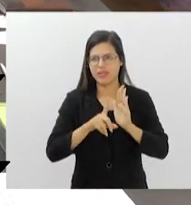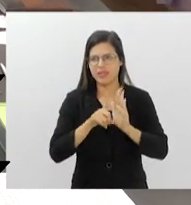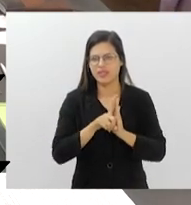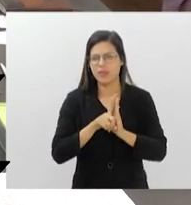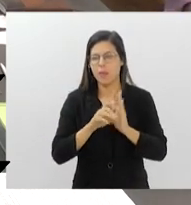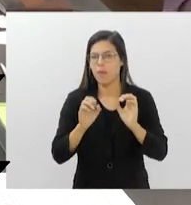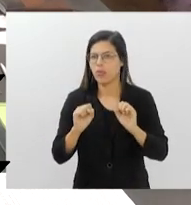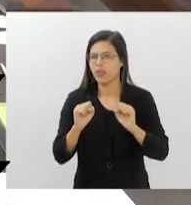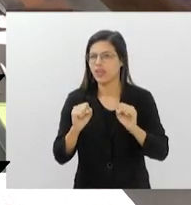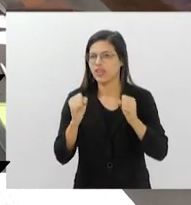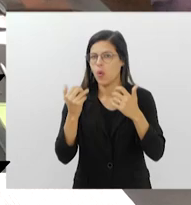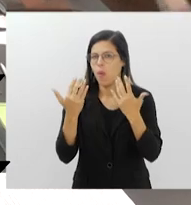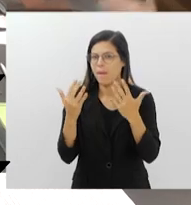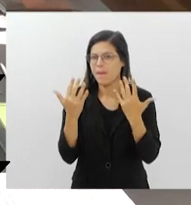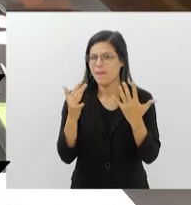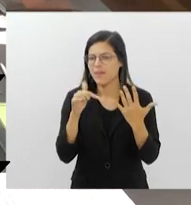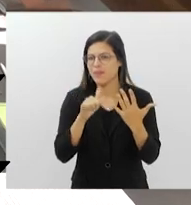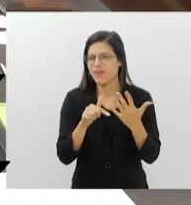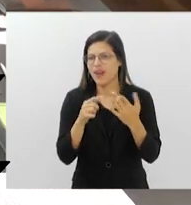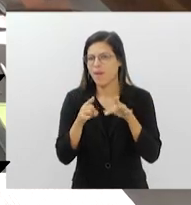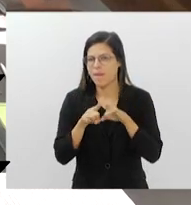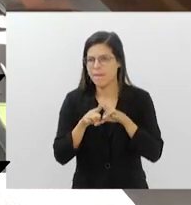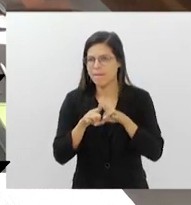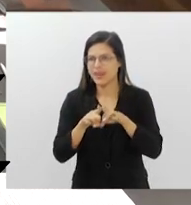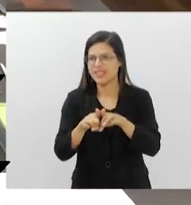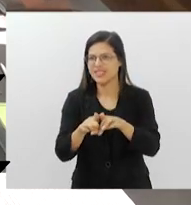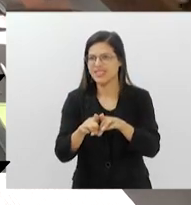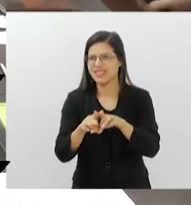celebrar uma parceria civil